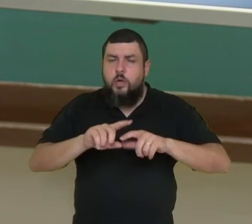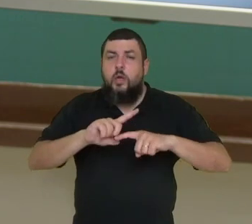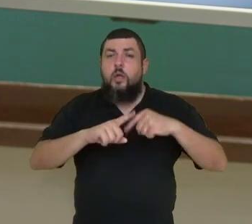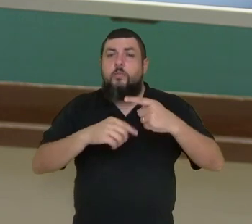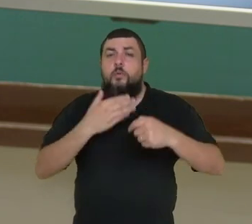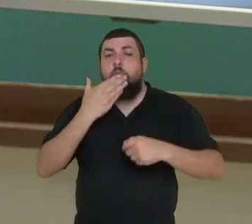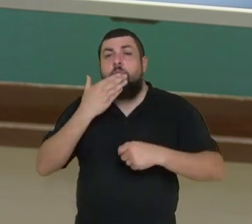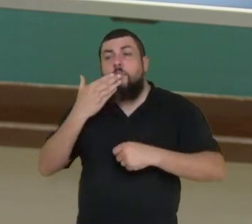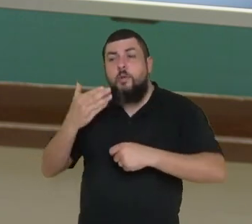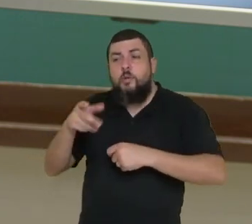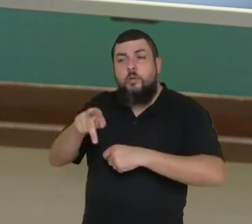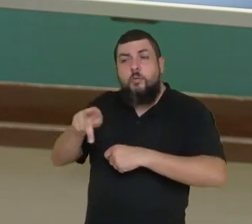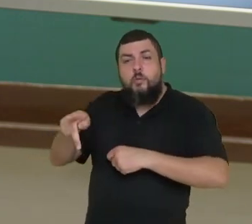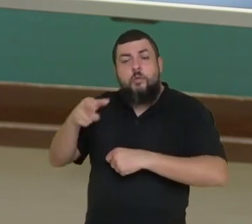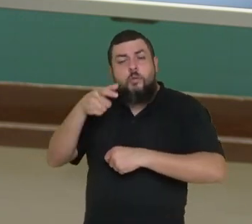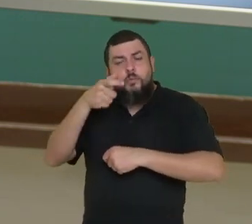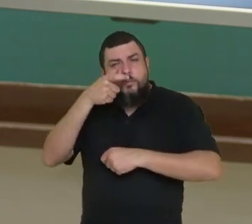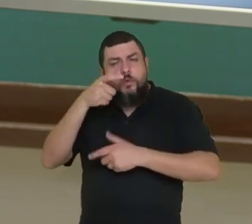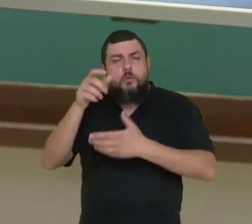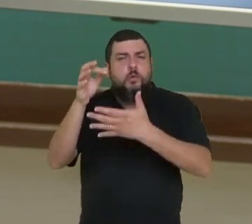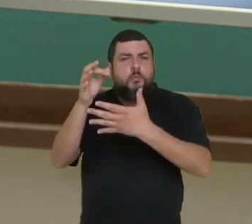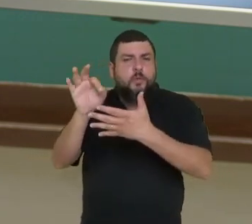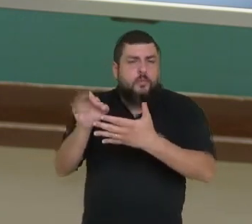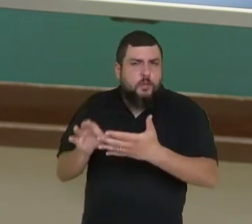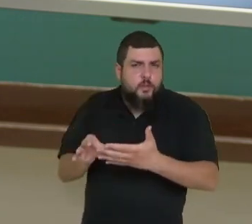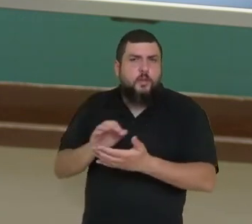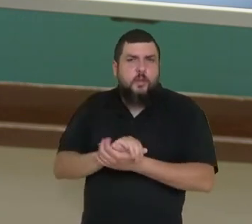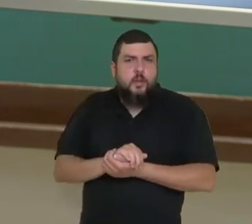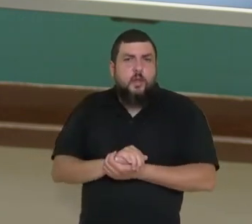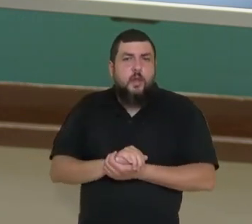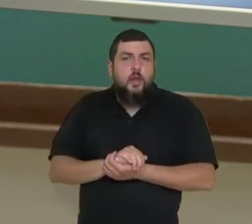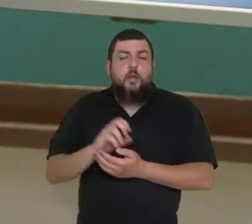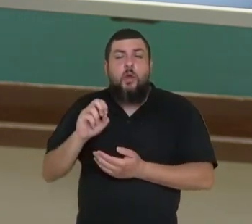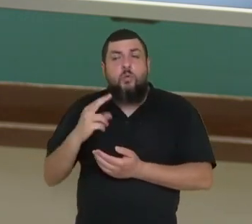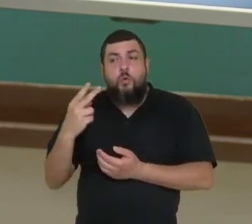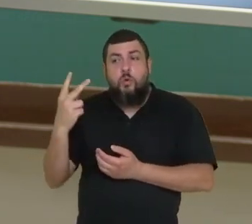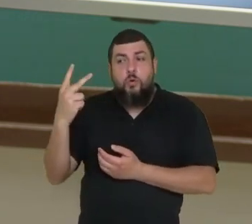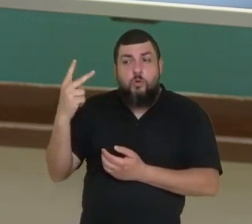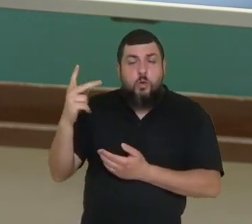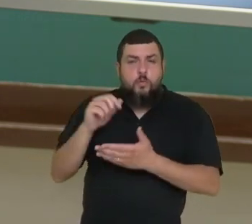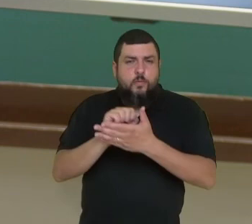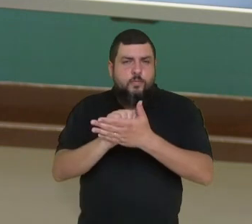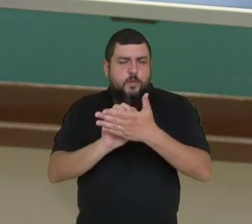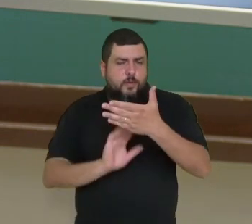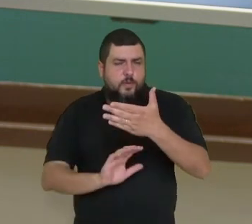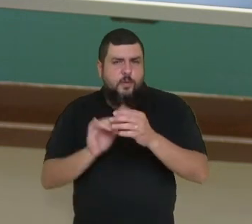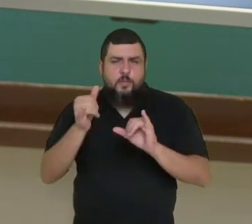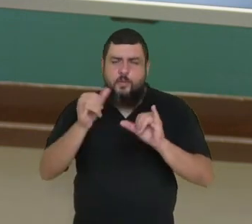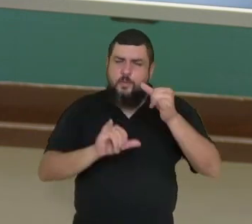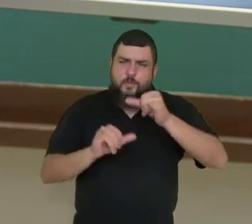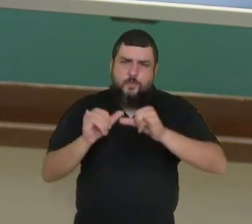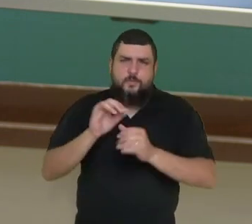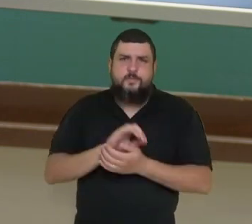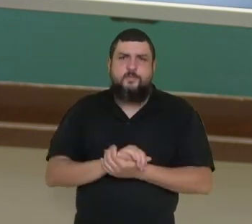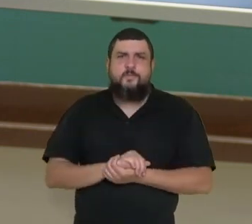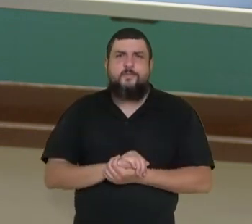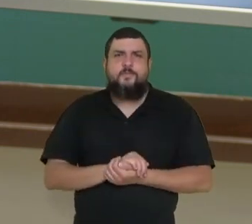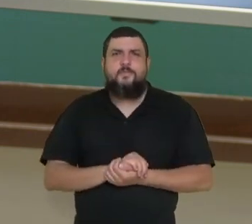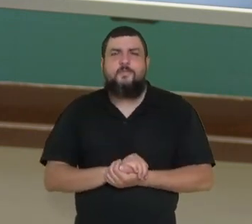dar uma olhada para ver como é que ficou, e de repente o professor pode até considerar isso como uma atividade avaliativa, valendo nota,